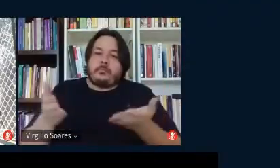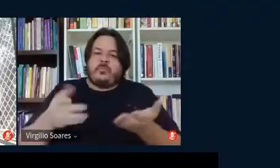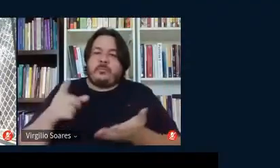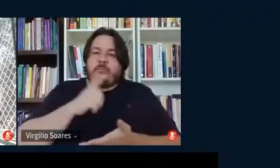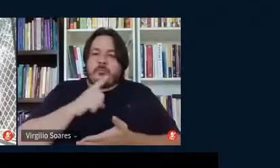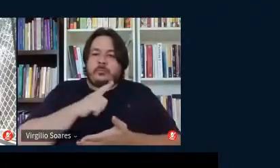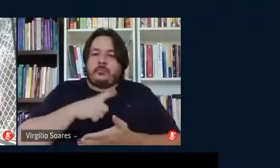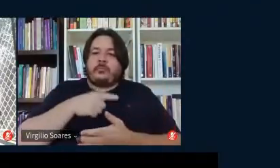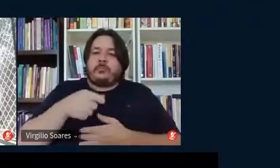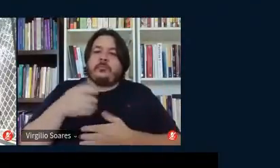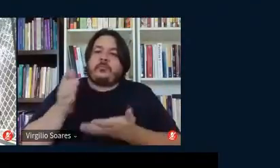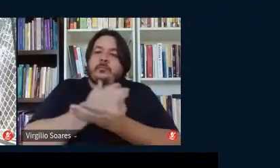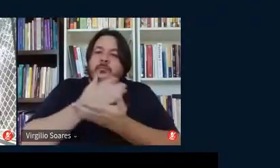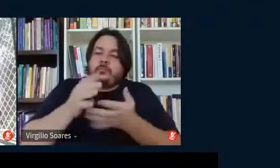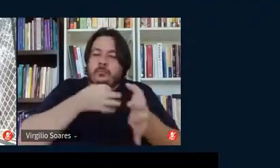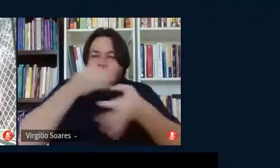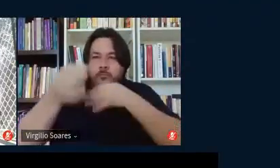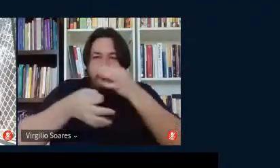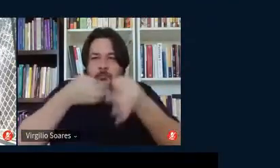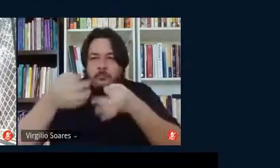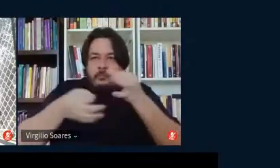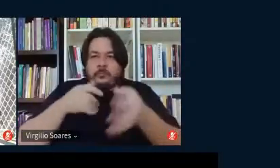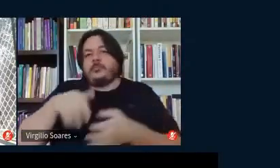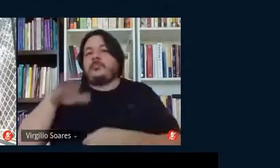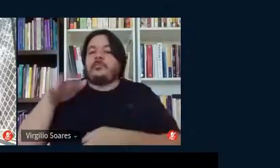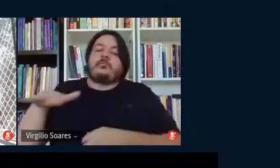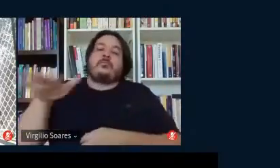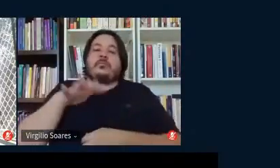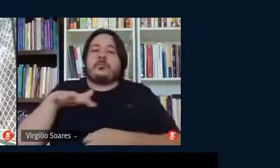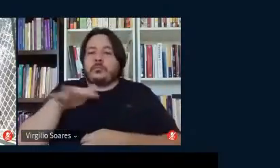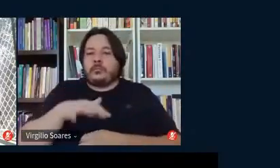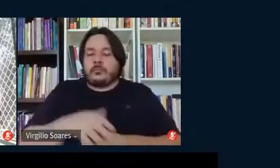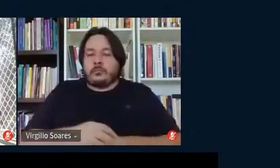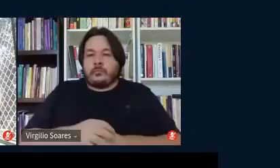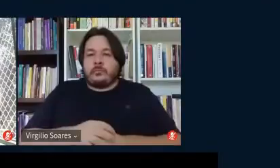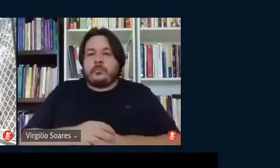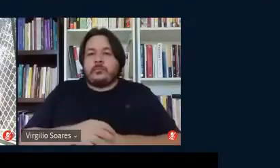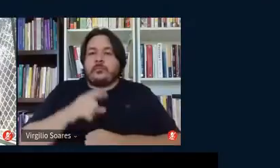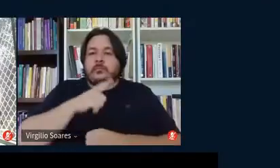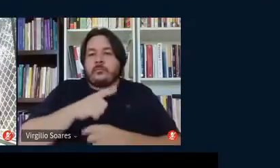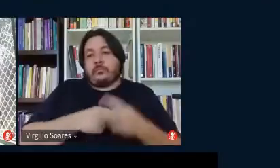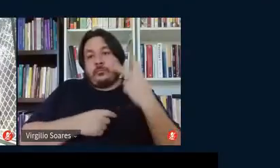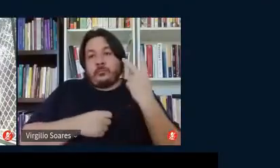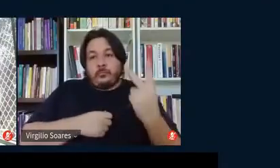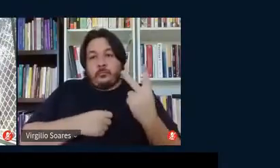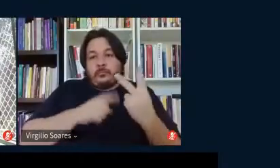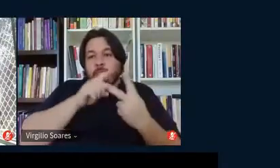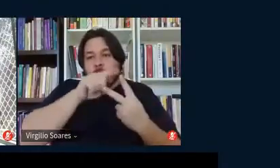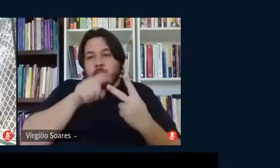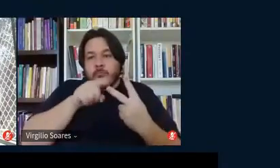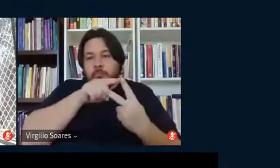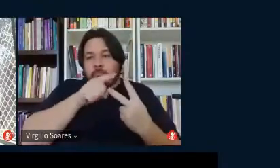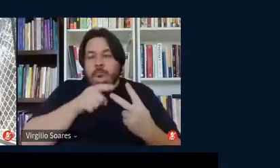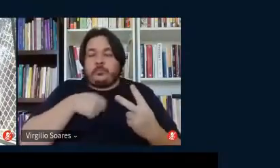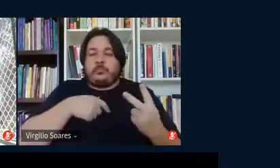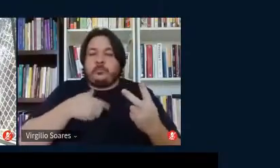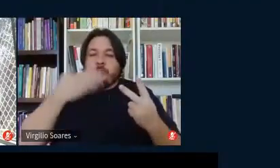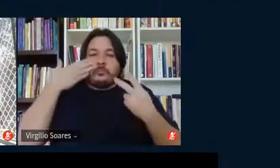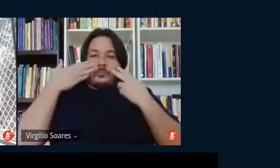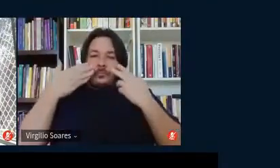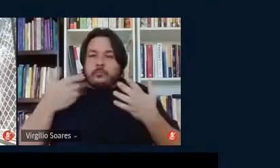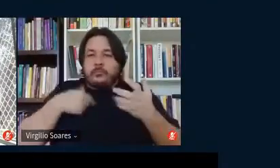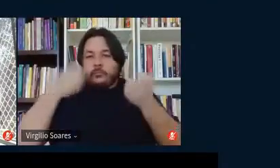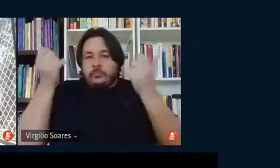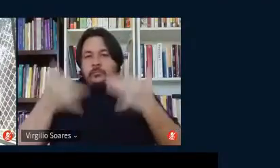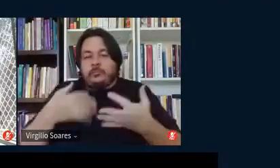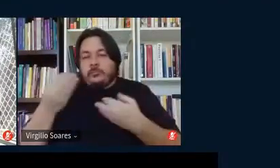alguns comentários mais gerais que nós temos notados. E eu trouxe 2 deles para apresentar, para a gente poder falar um pouco de